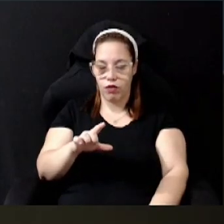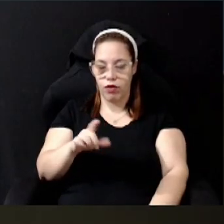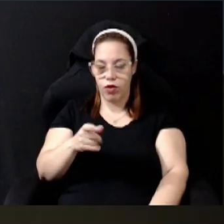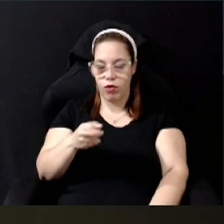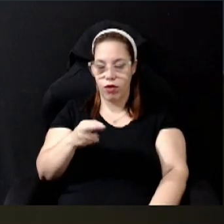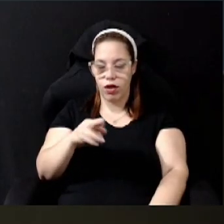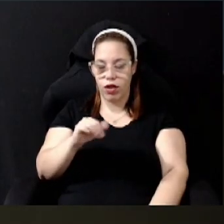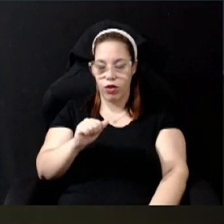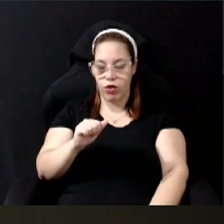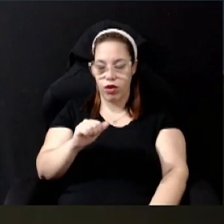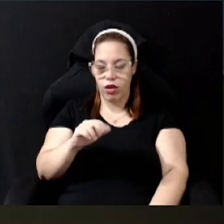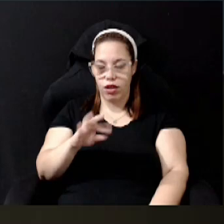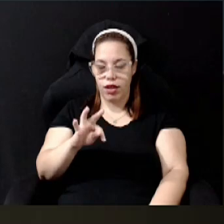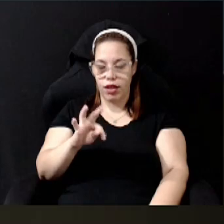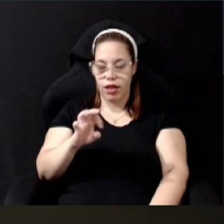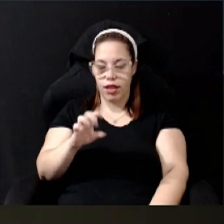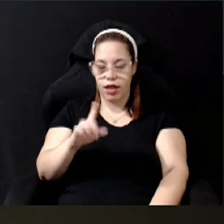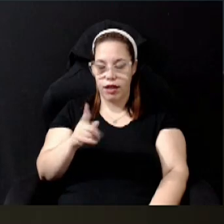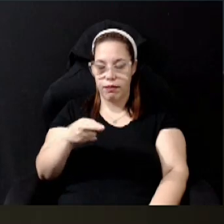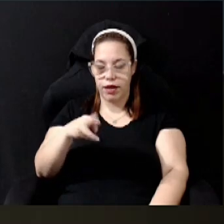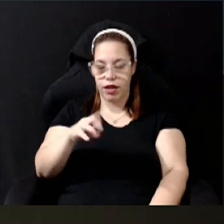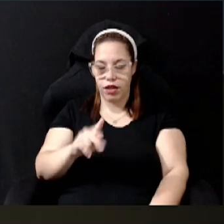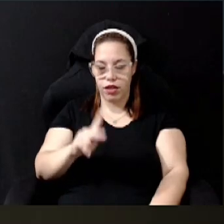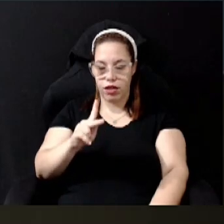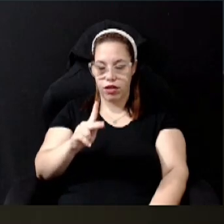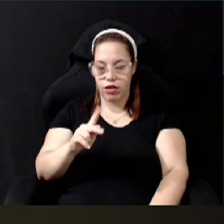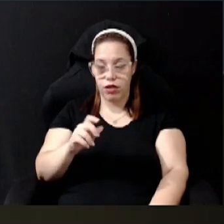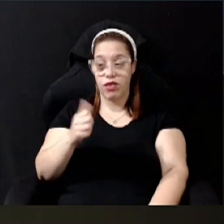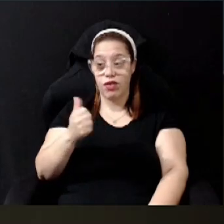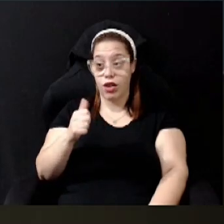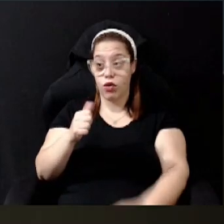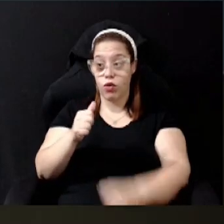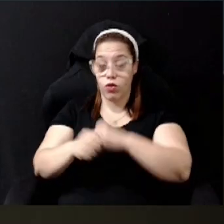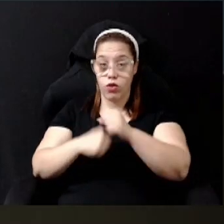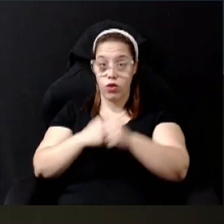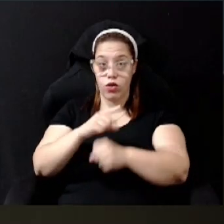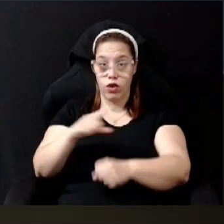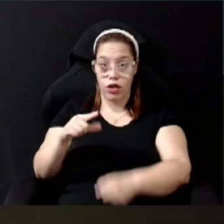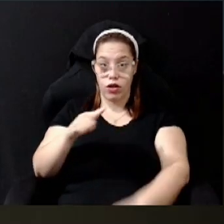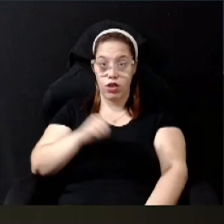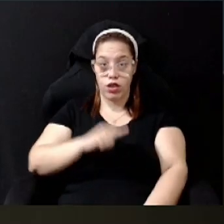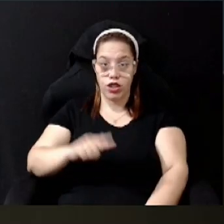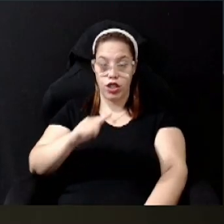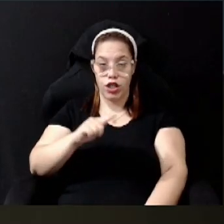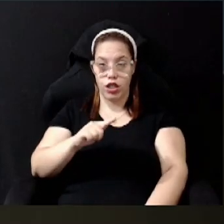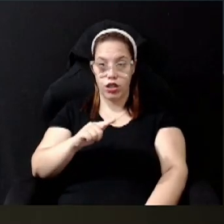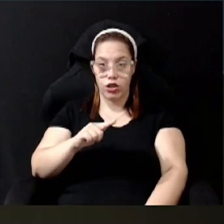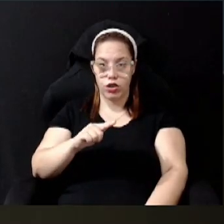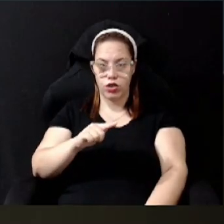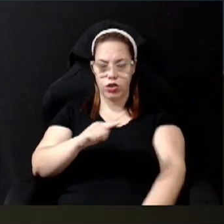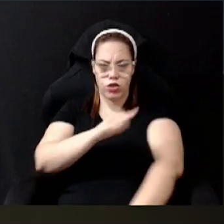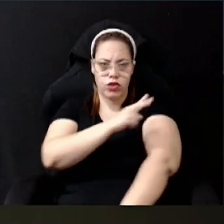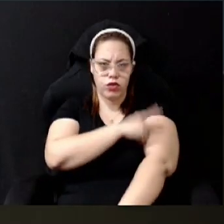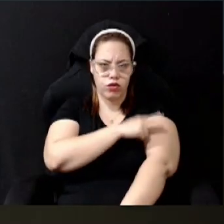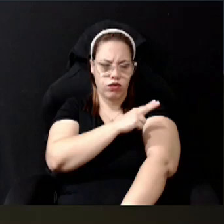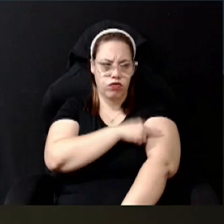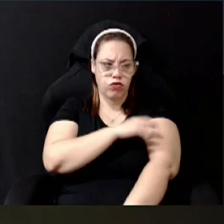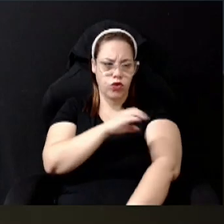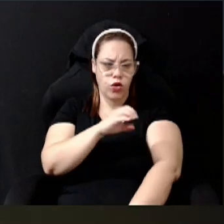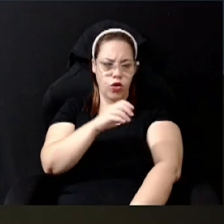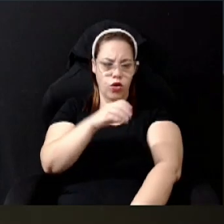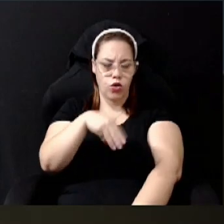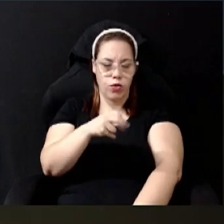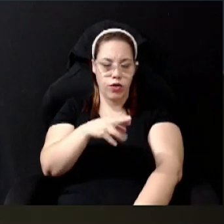anos e fiquei 11 anos lá e saí como gerente comercial. E eu era responsável pela captação